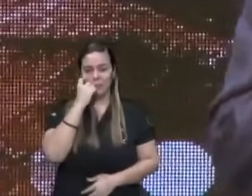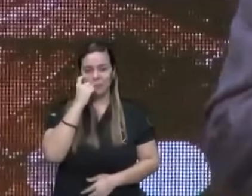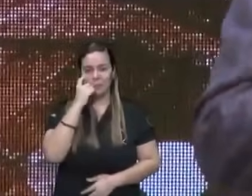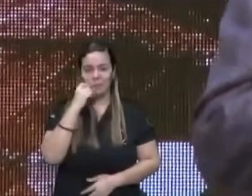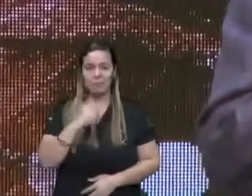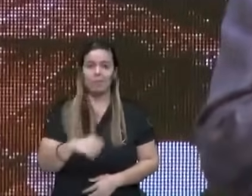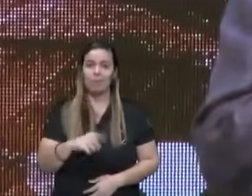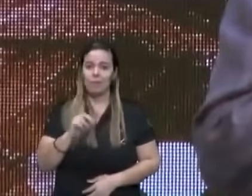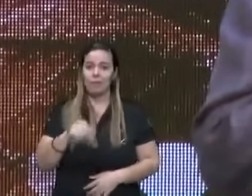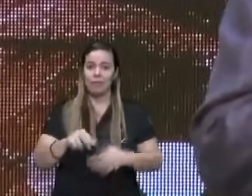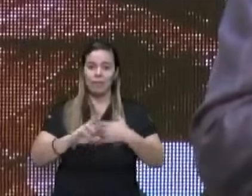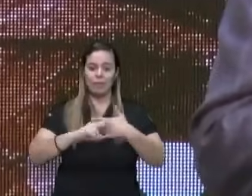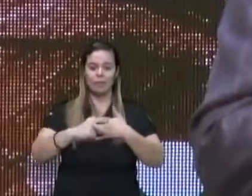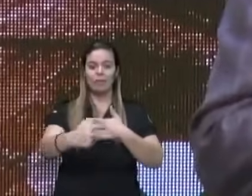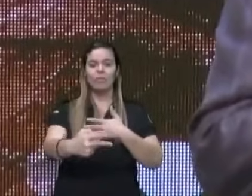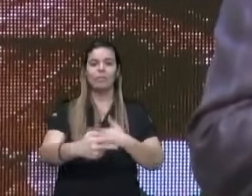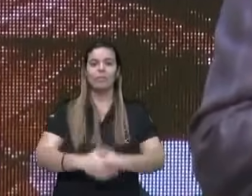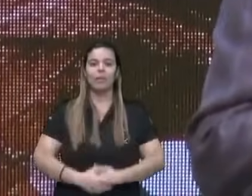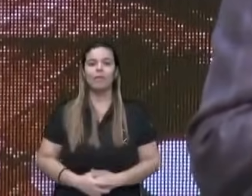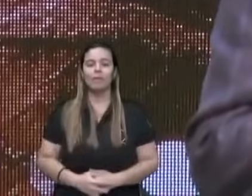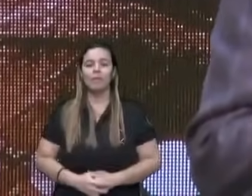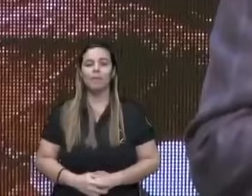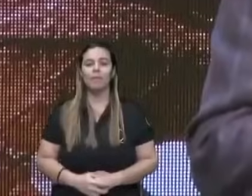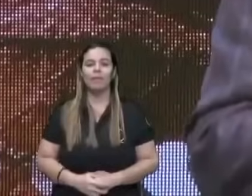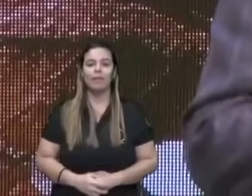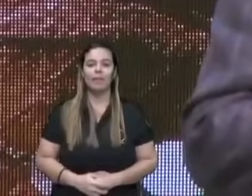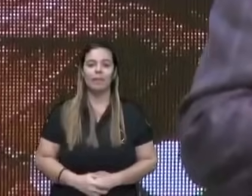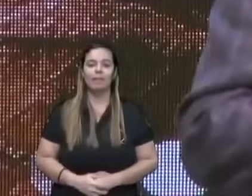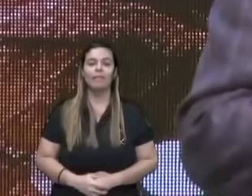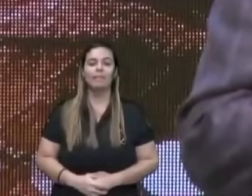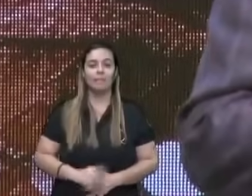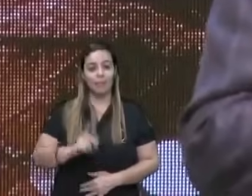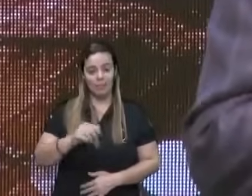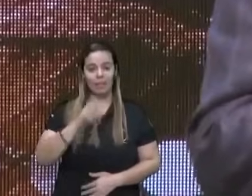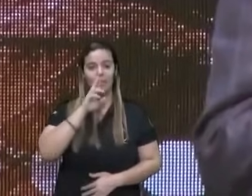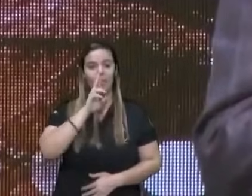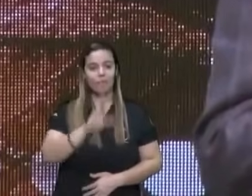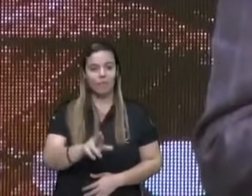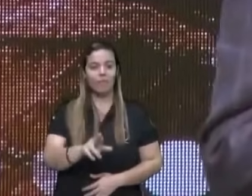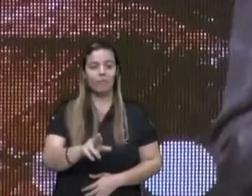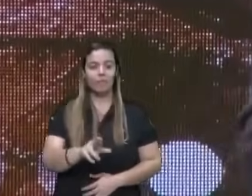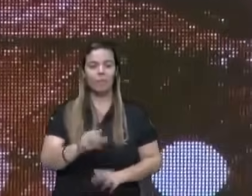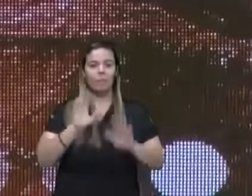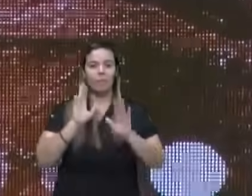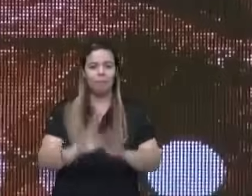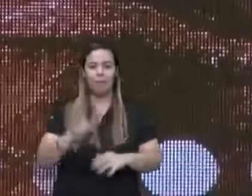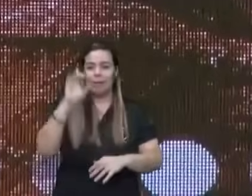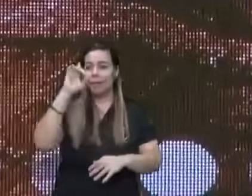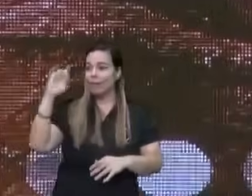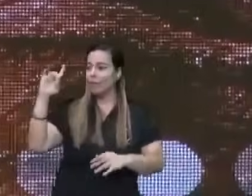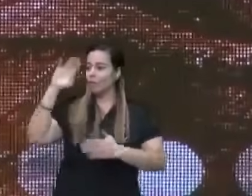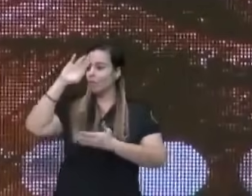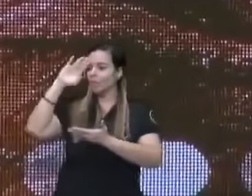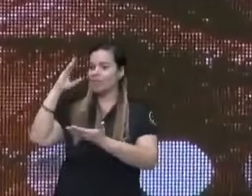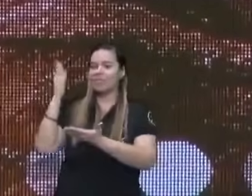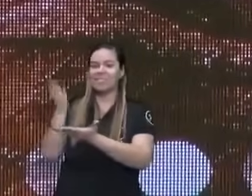Isso aqui são resultados, gente. Isso é resultado. Agora, confiar em Deus.